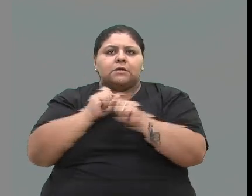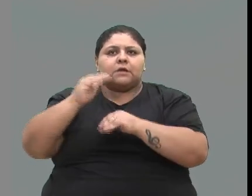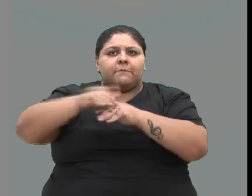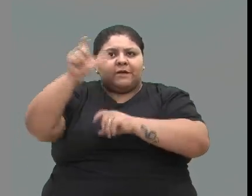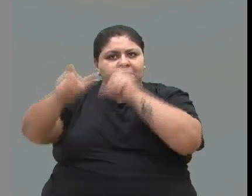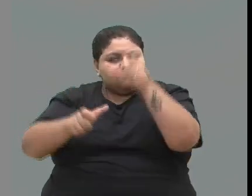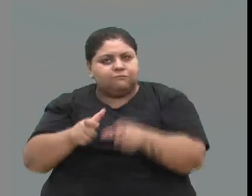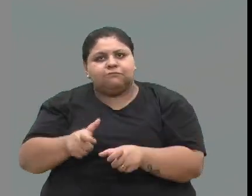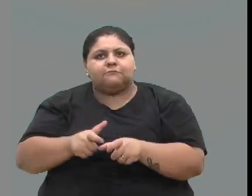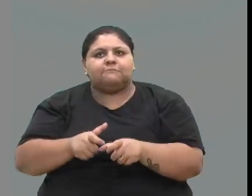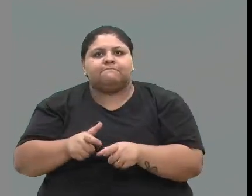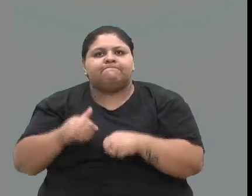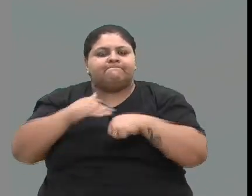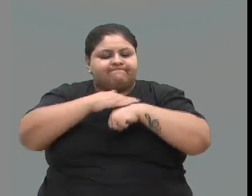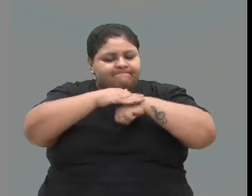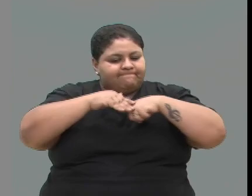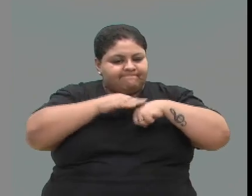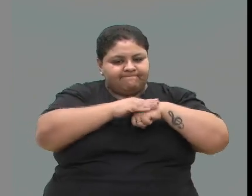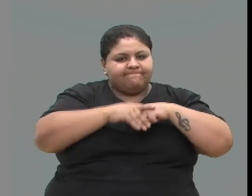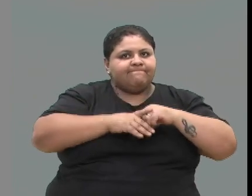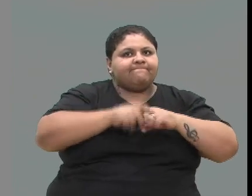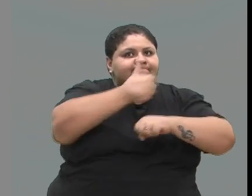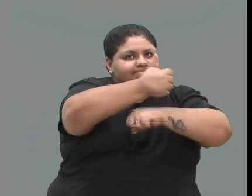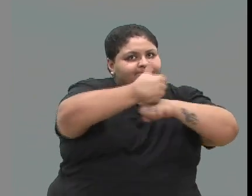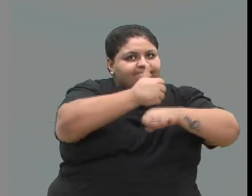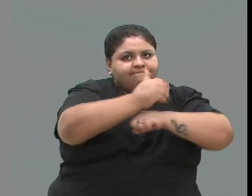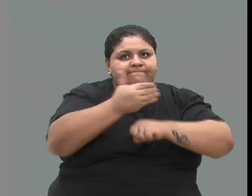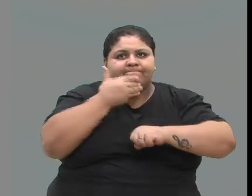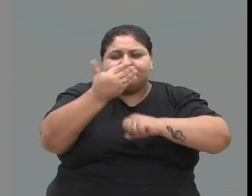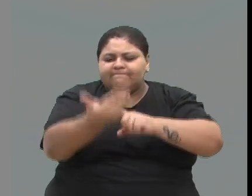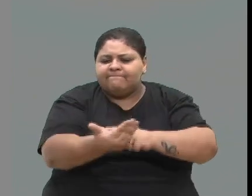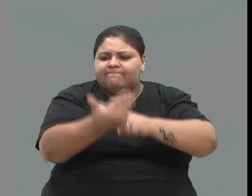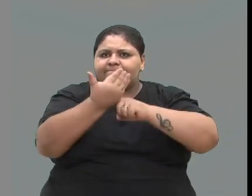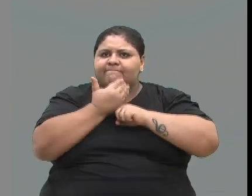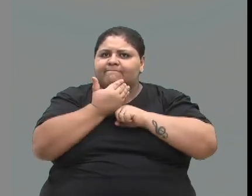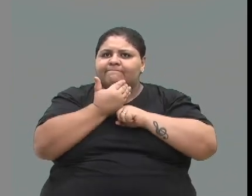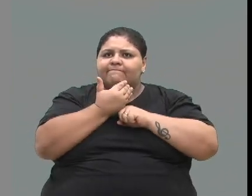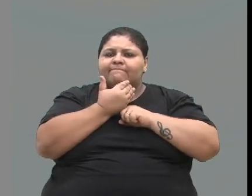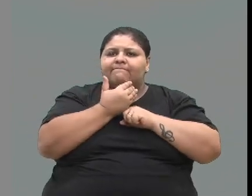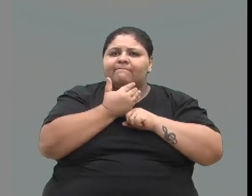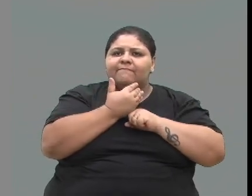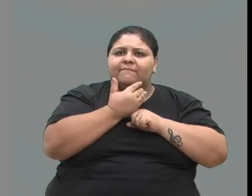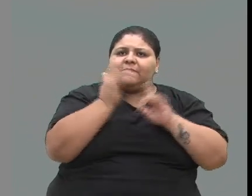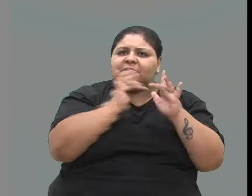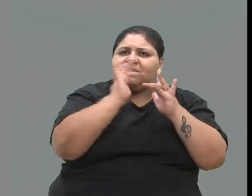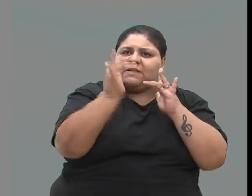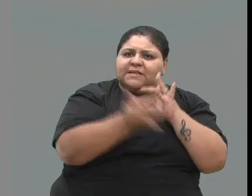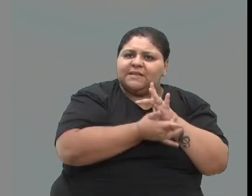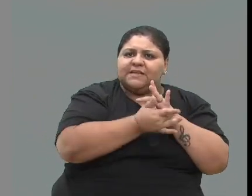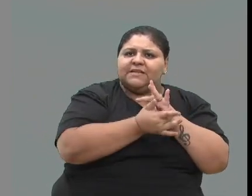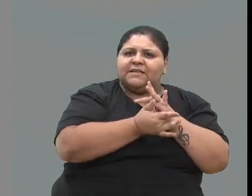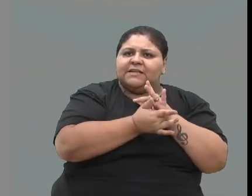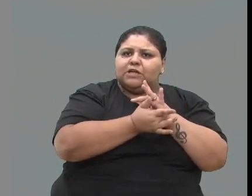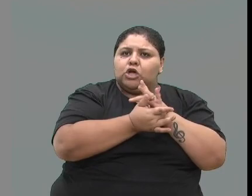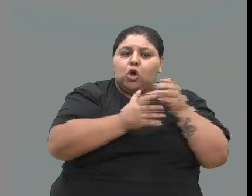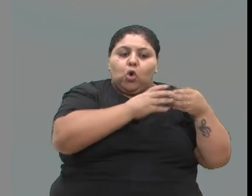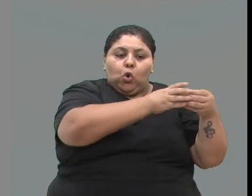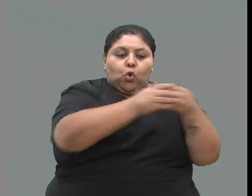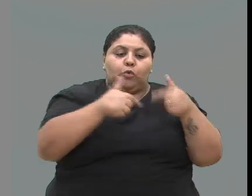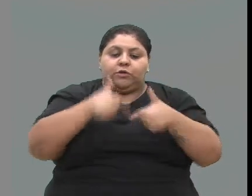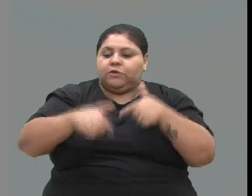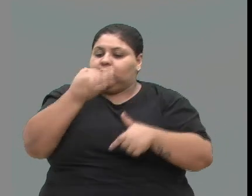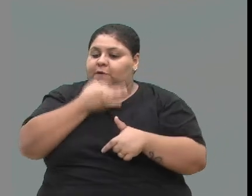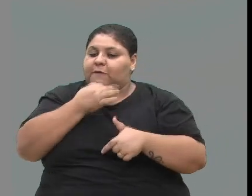precisa. Converse com seu contador, peça ajuda, acesse as redes do GTC, Grupo de Trabalho por Caxias. Só